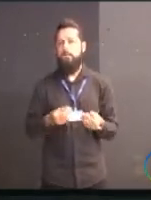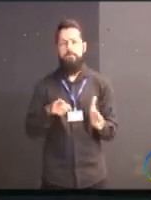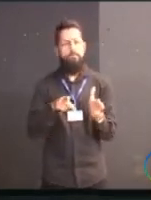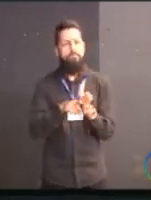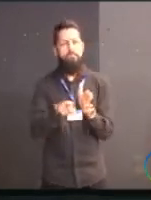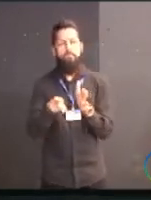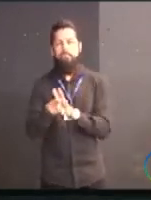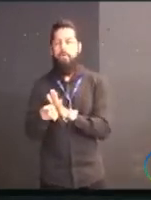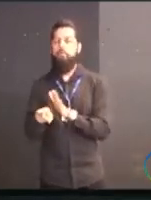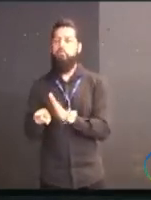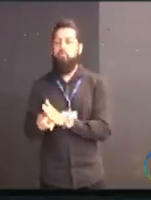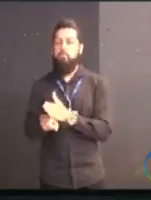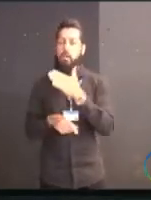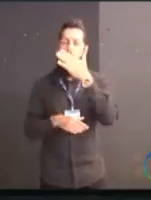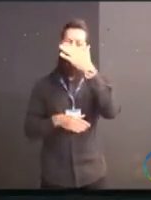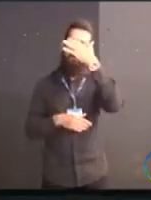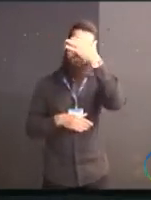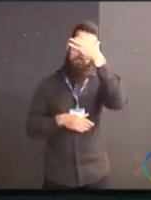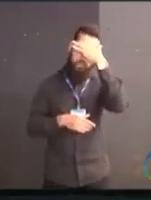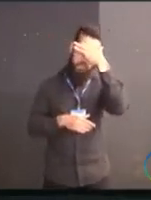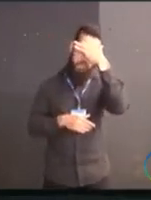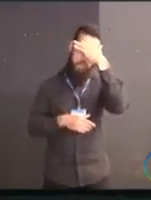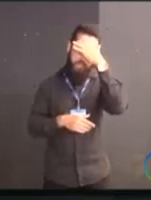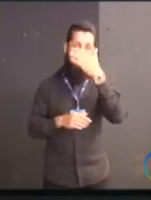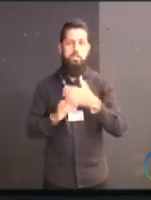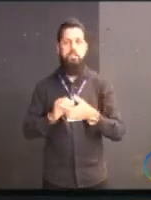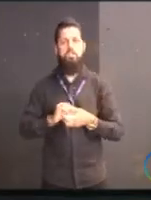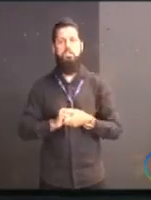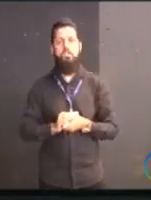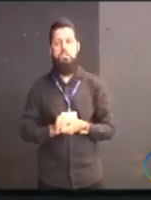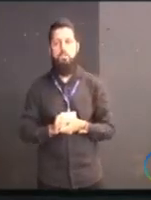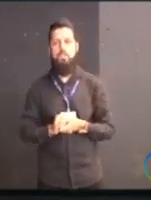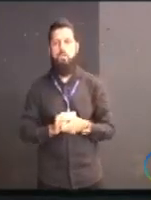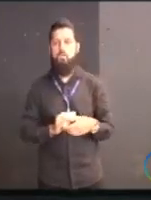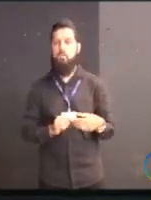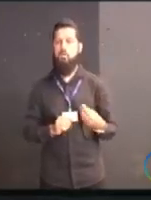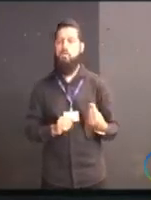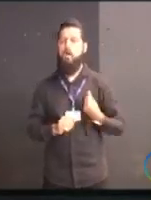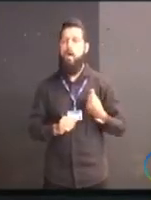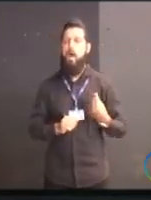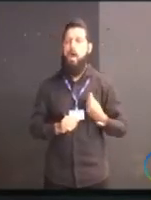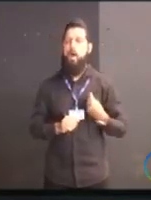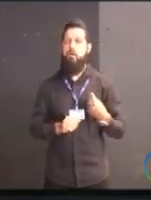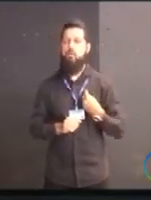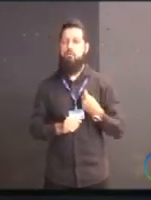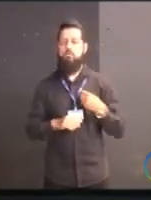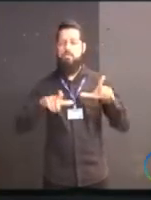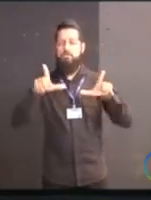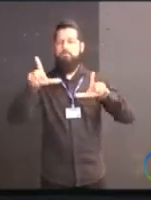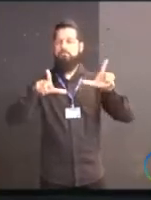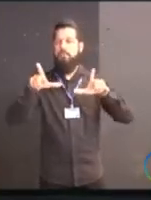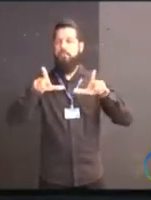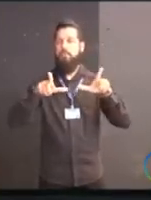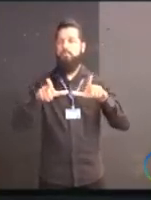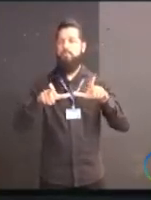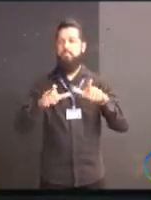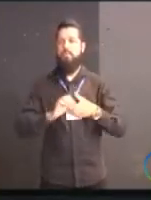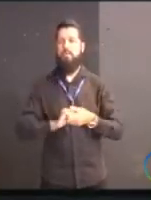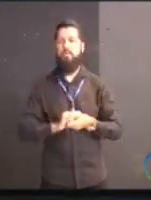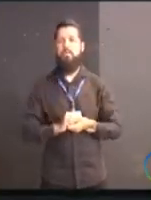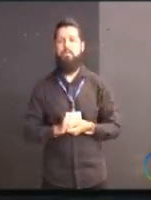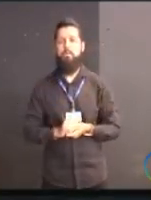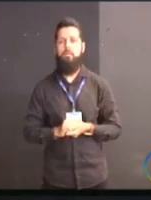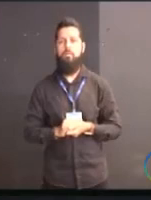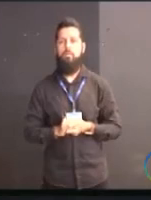perguntando a Chico, num programa ao vivo, em 1972, o Chico dá essa de mineiro,